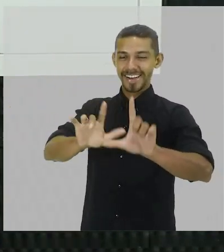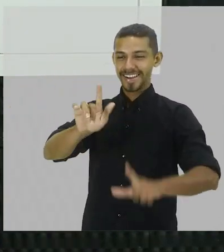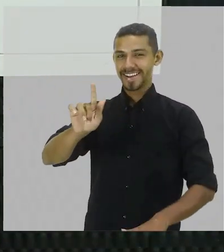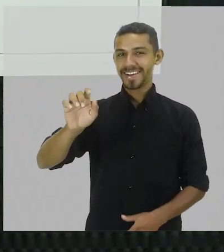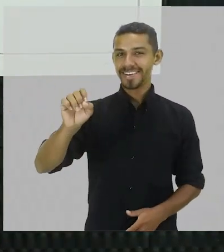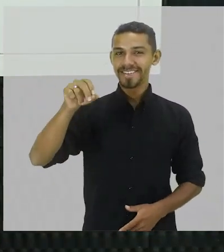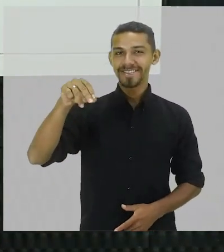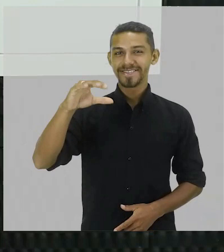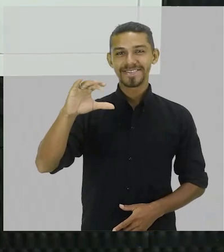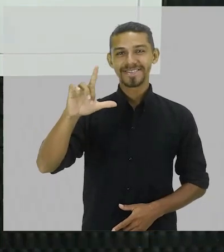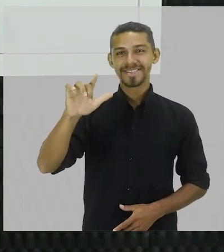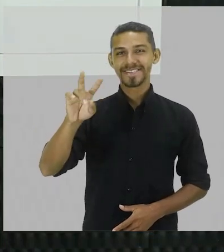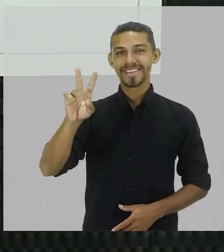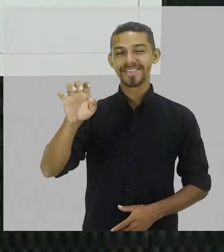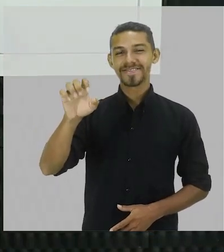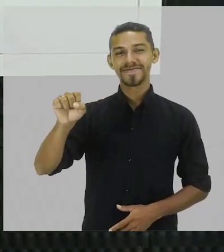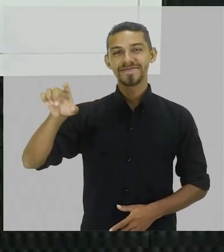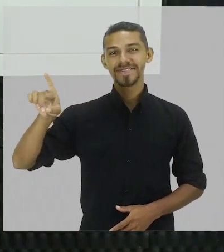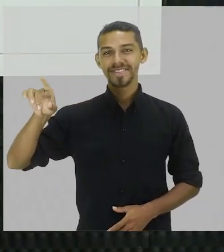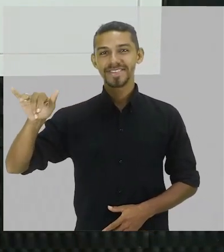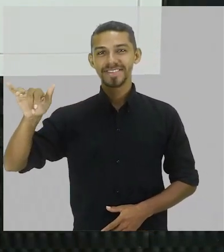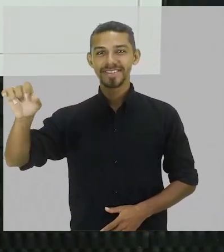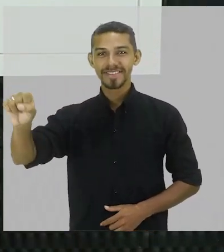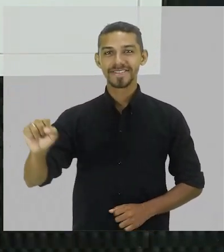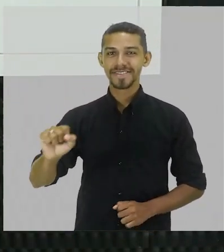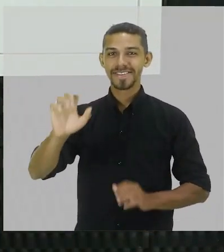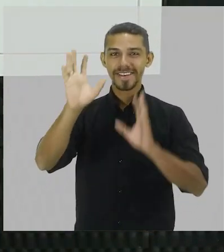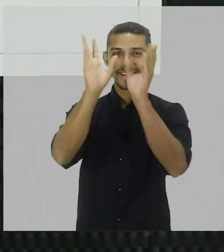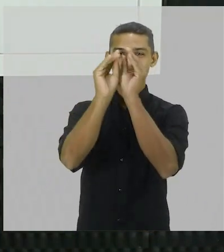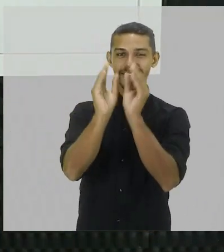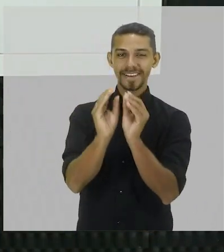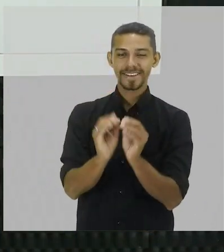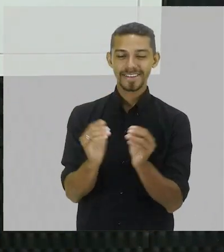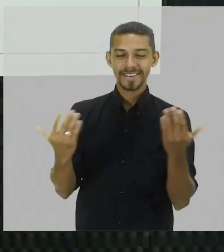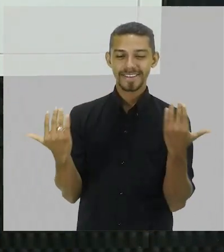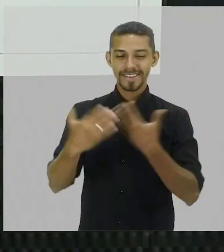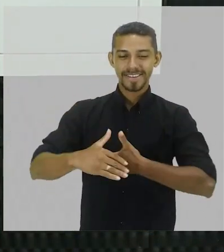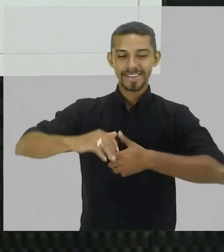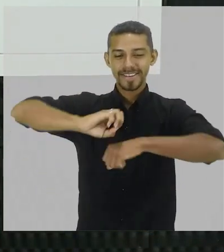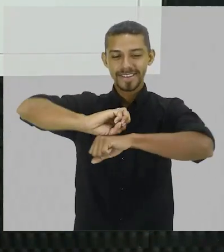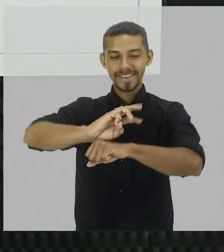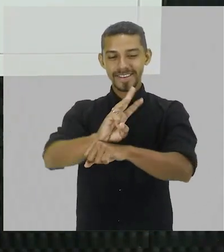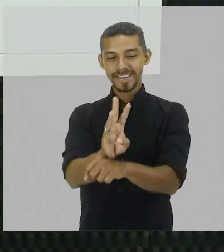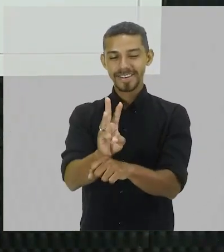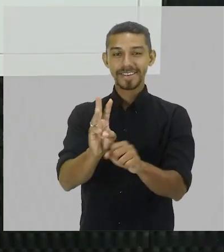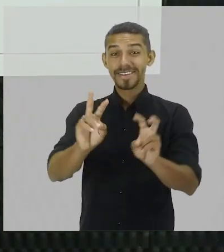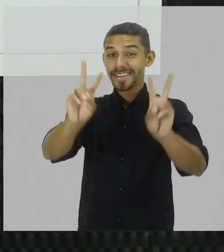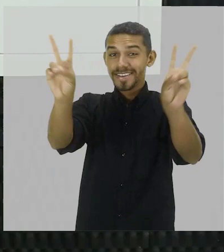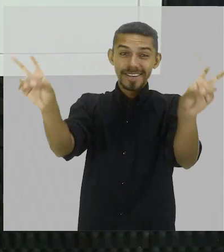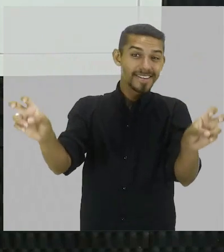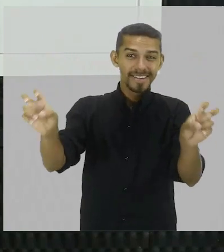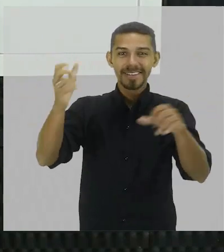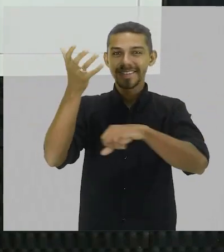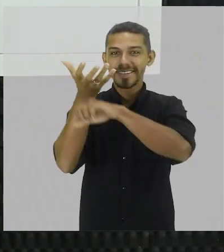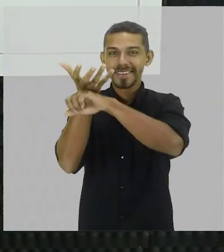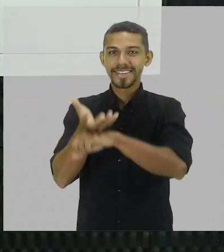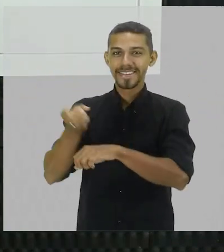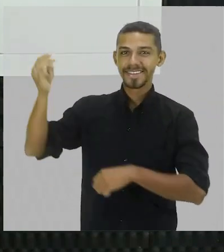nossa revisão do Enem, o EMA, tá? Revisão de matemática, a gente está trabalhando a questão da